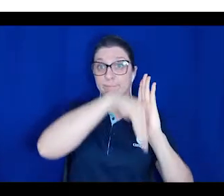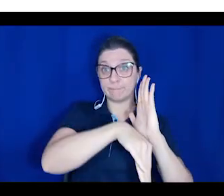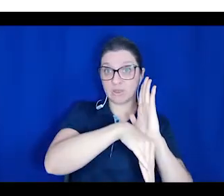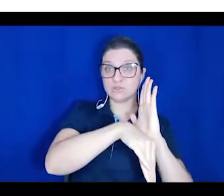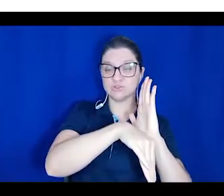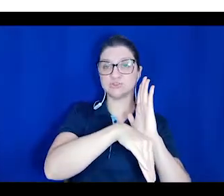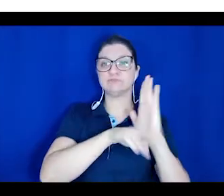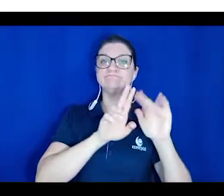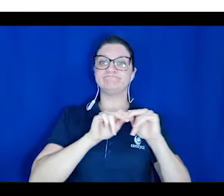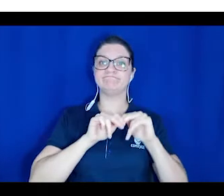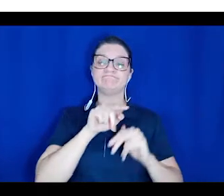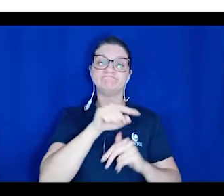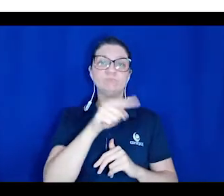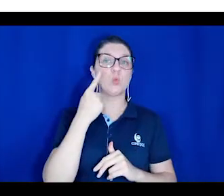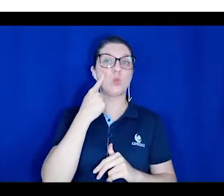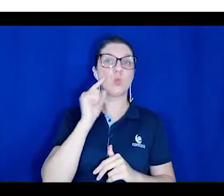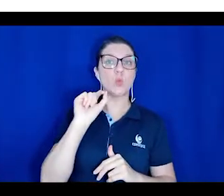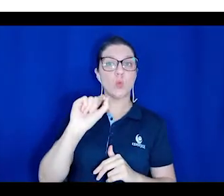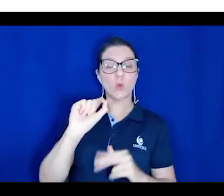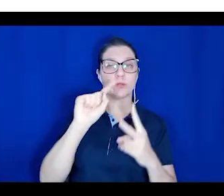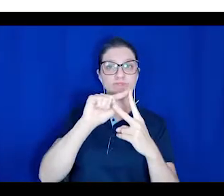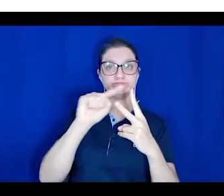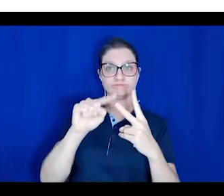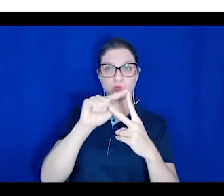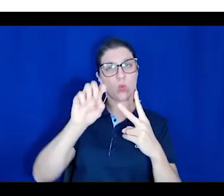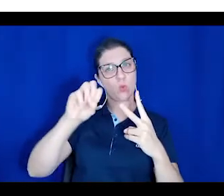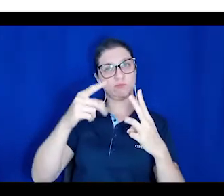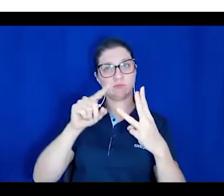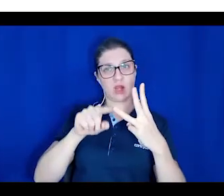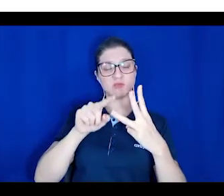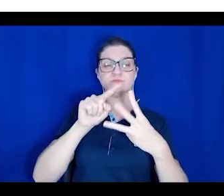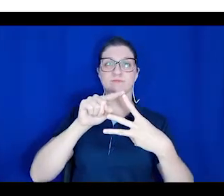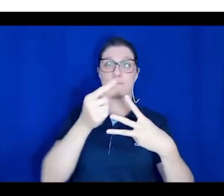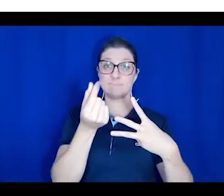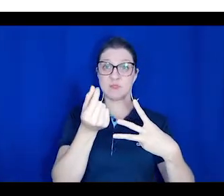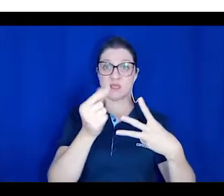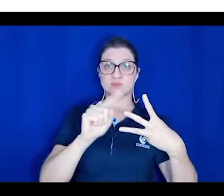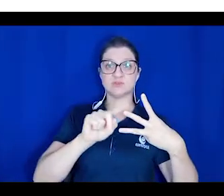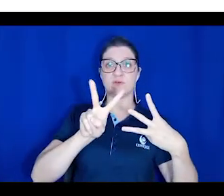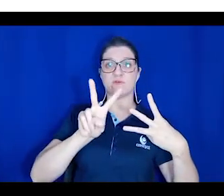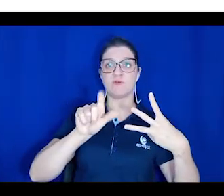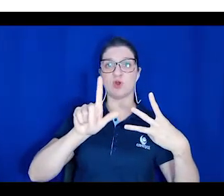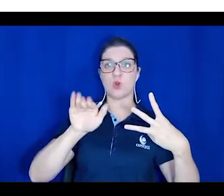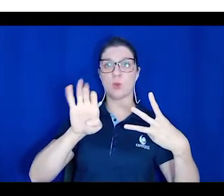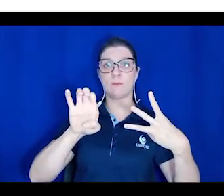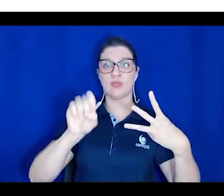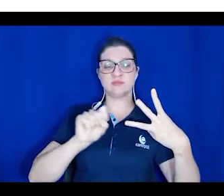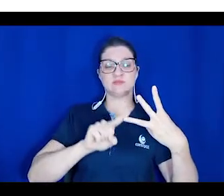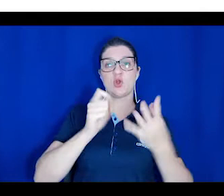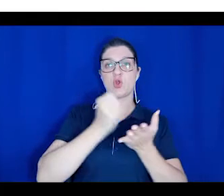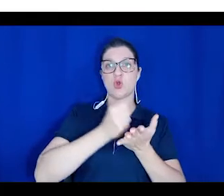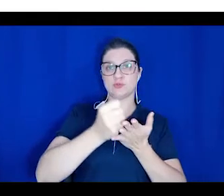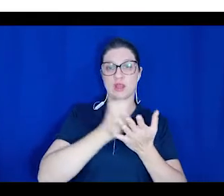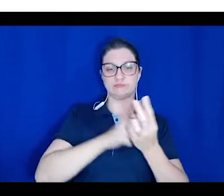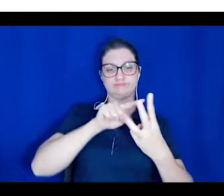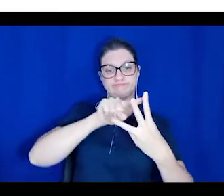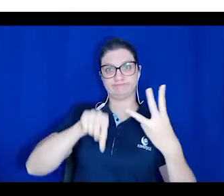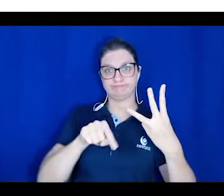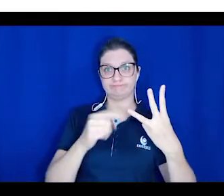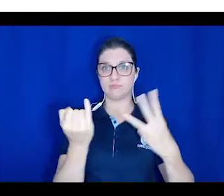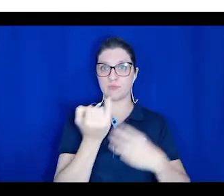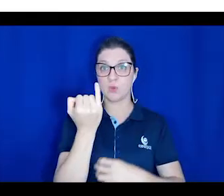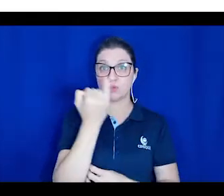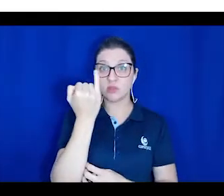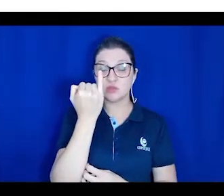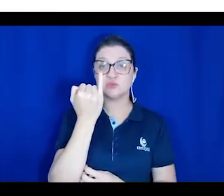E leva-se em consideração duas coisas, né? Ou três coisas: os preços, os volumes e os contratos, né? Então, é